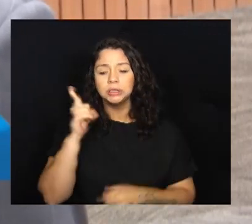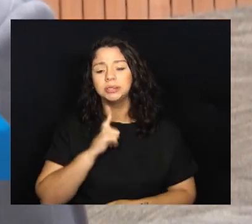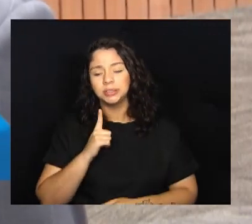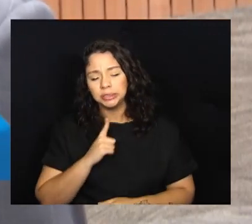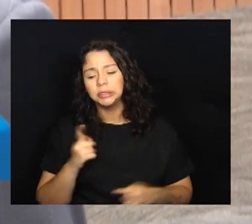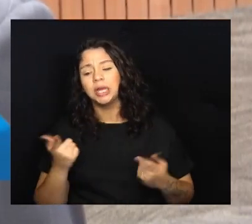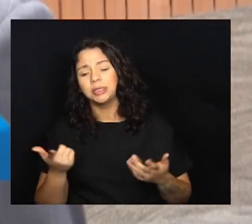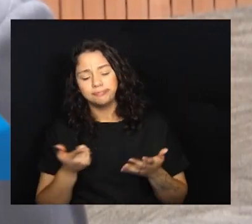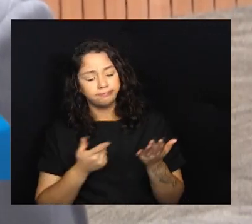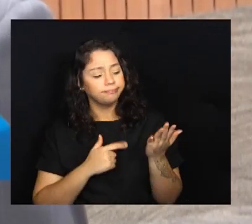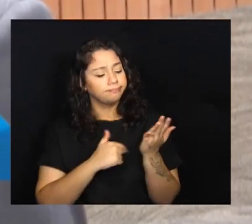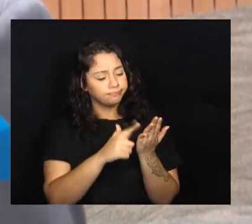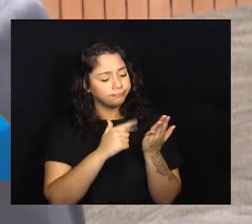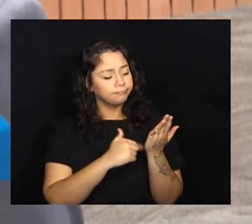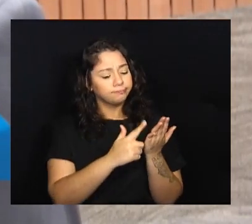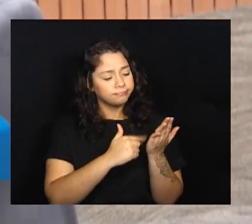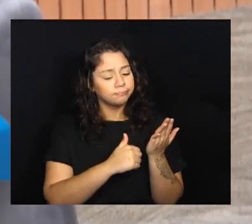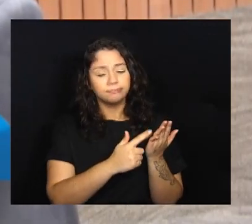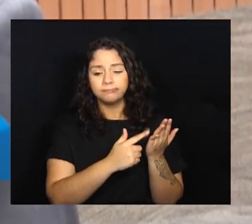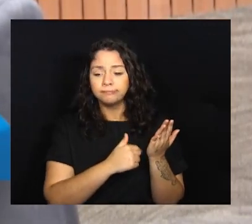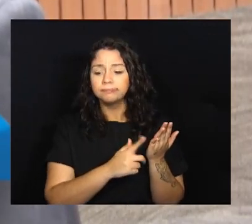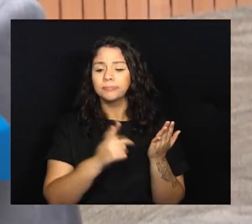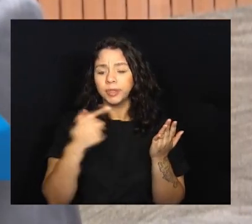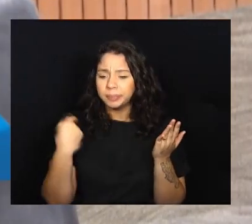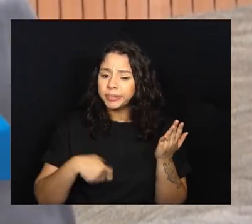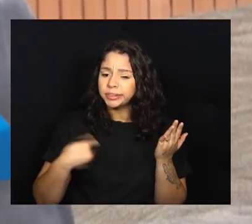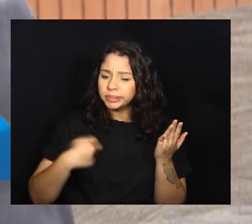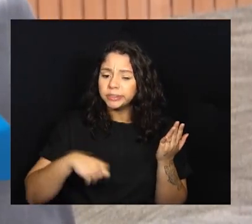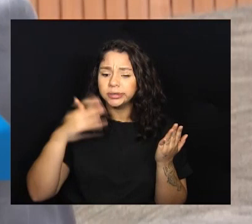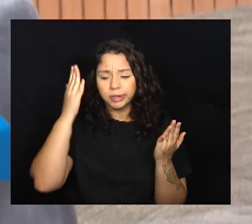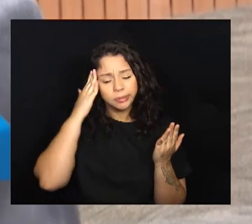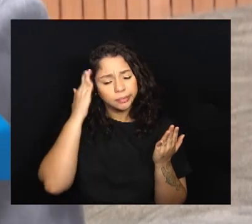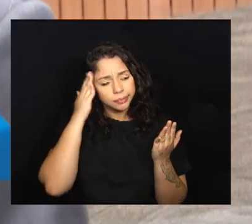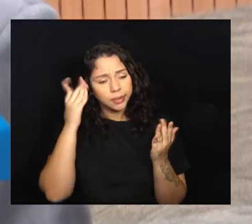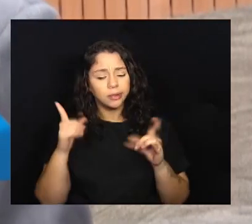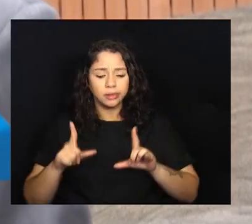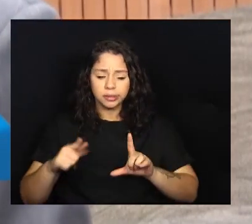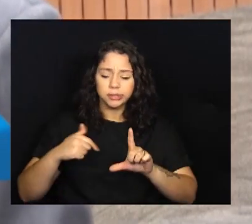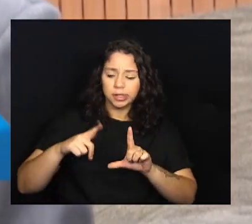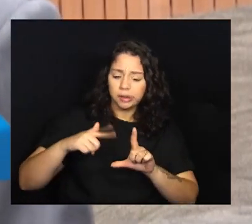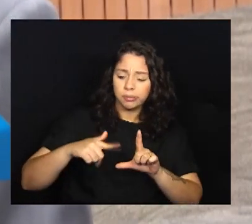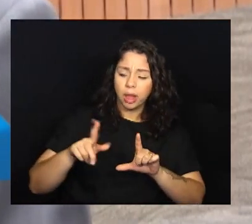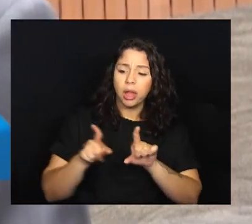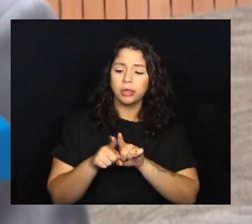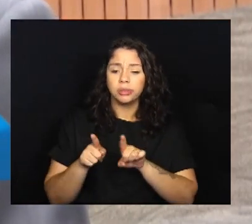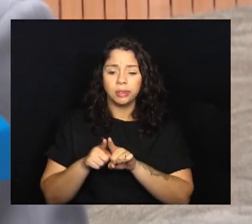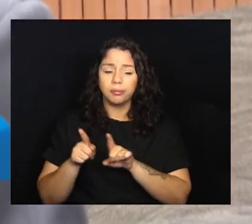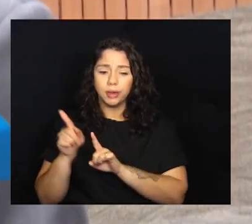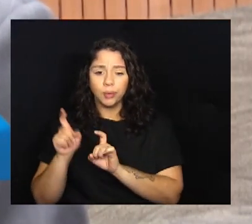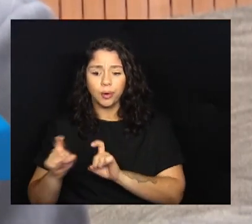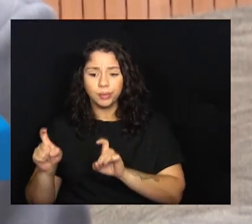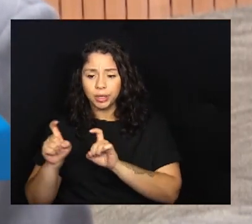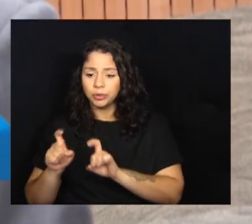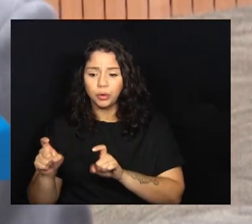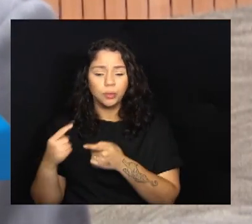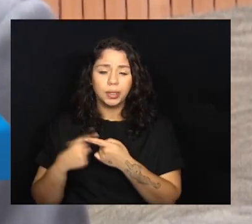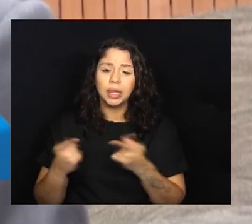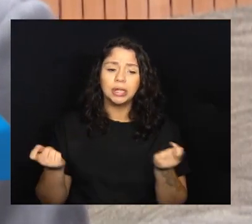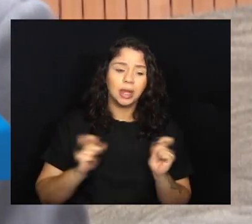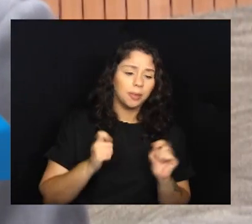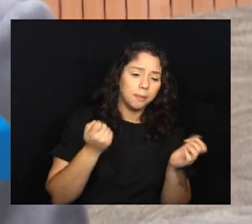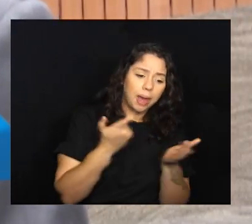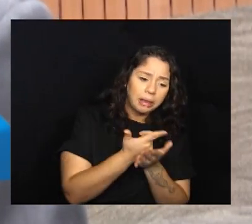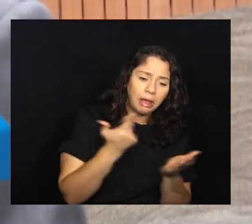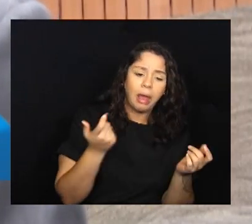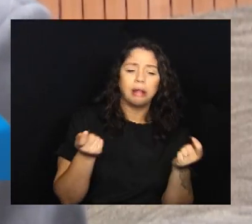saber manusear o smartphone, temos que saber mexer com o celular, com o computador, porque tudo é pago através de computadores, tudo é feito